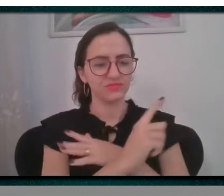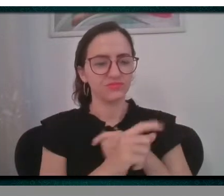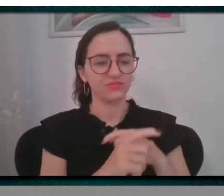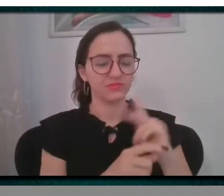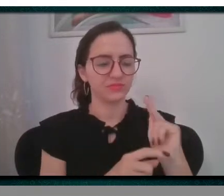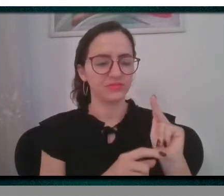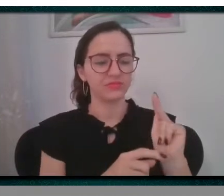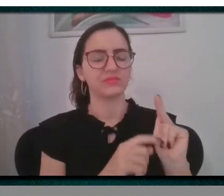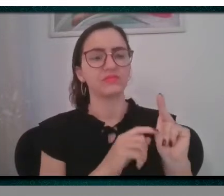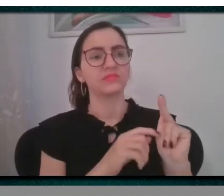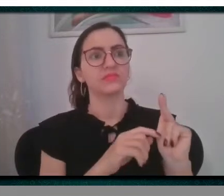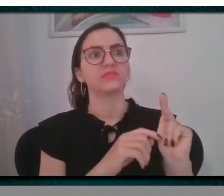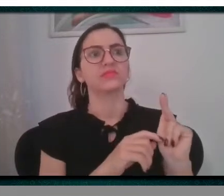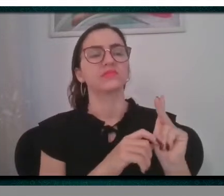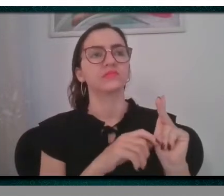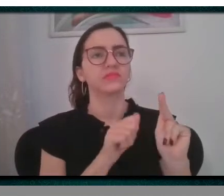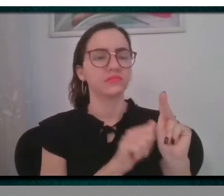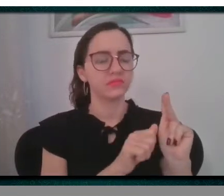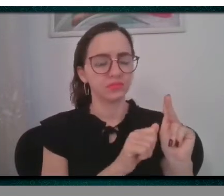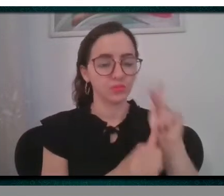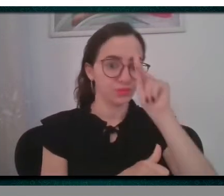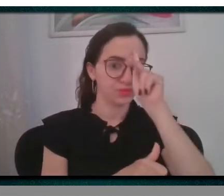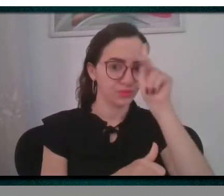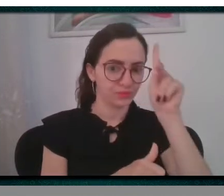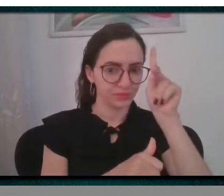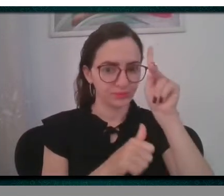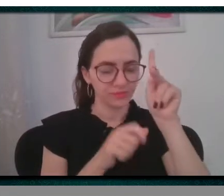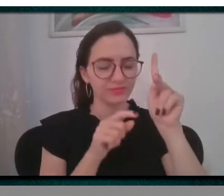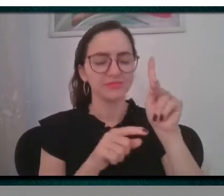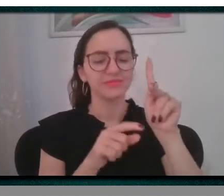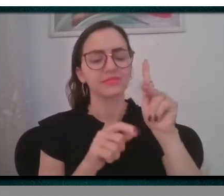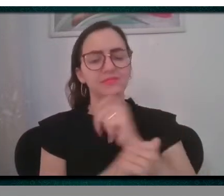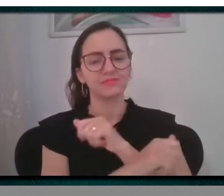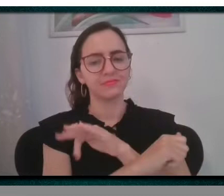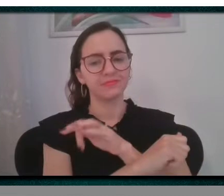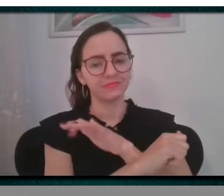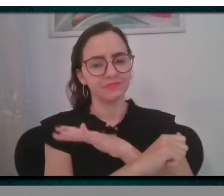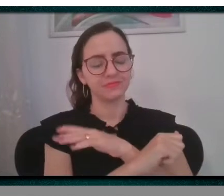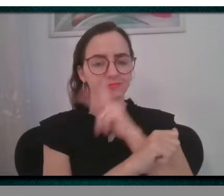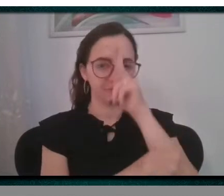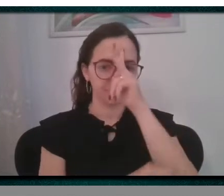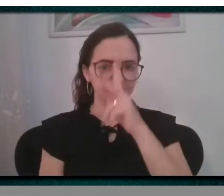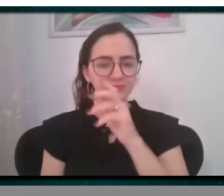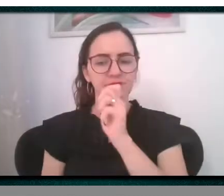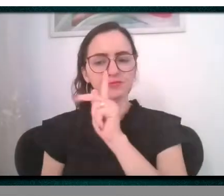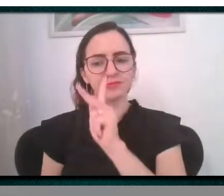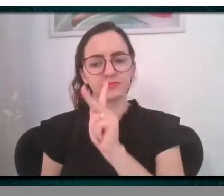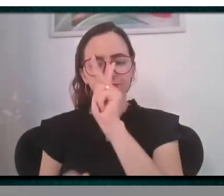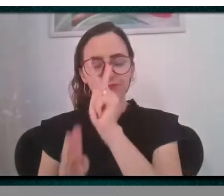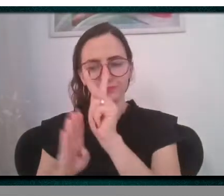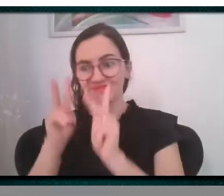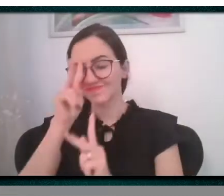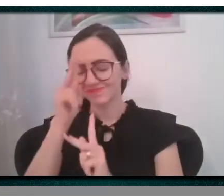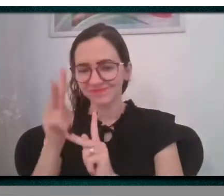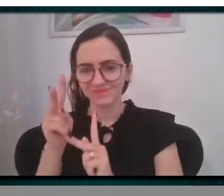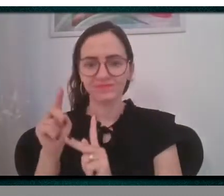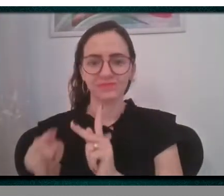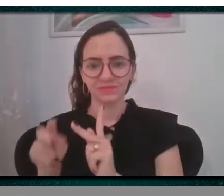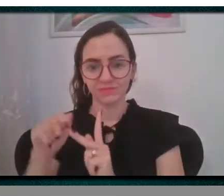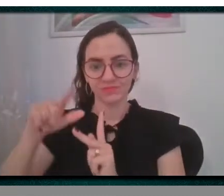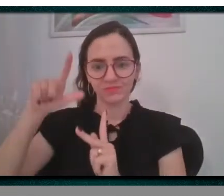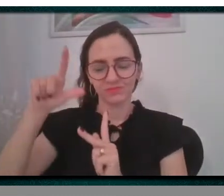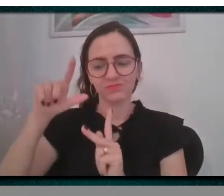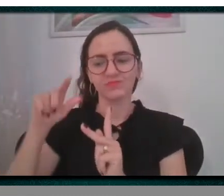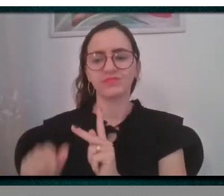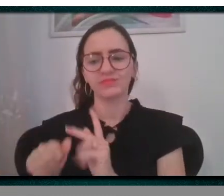a acidez final desse composto, a gente tem uma formulazinha que a gente chama de fórmula de ionização. Do